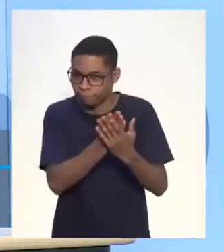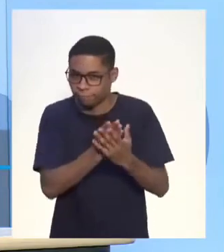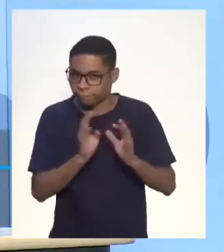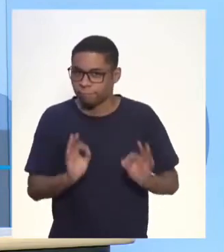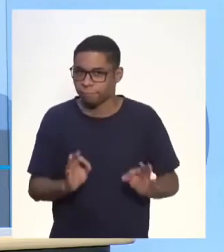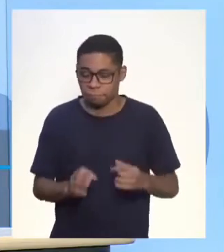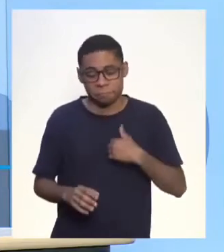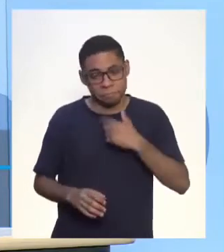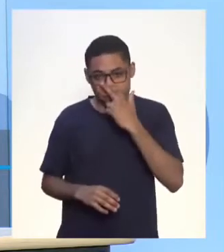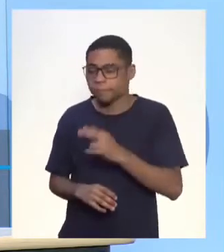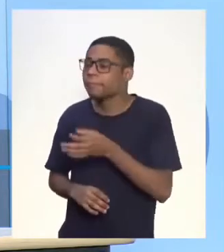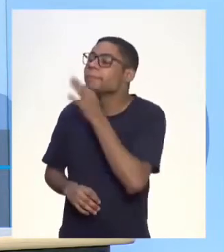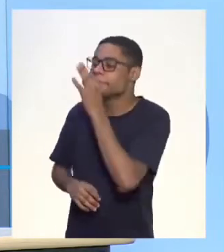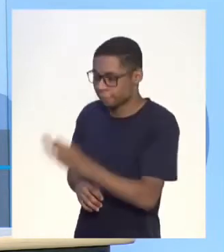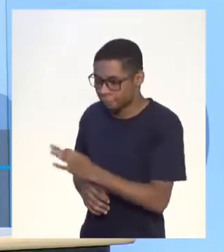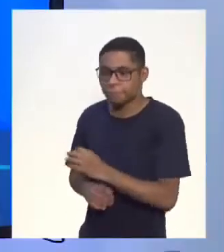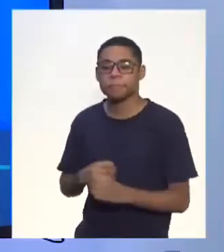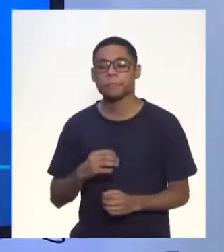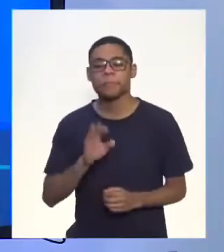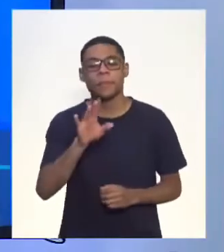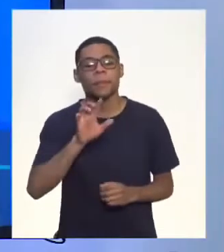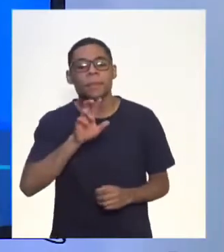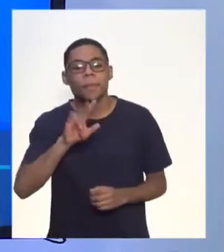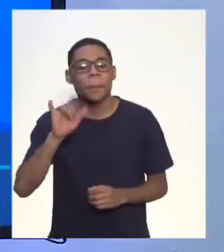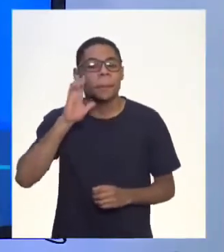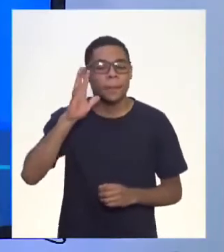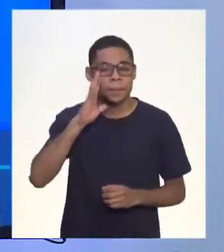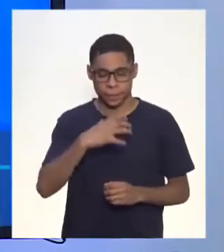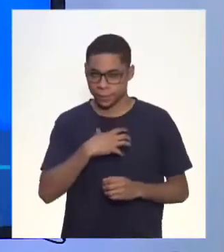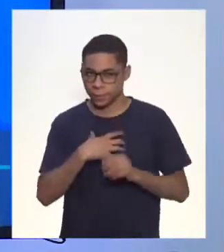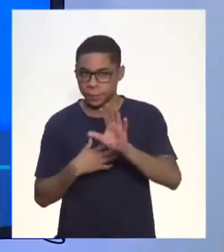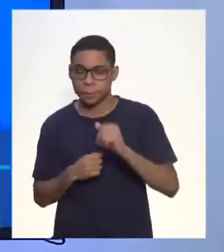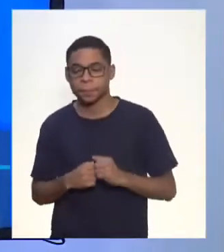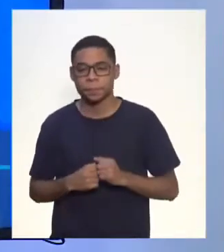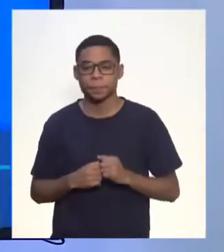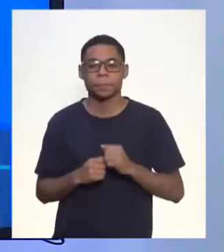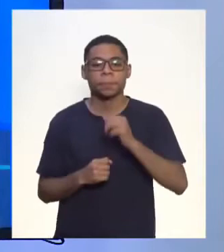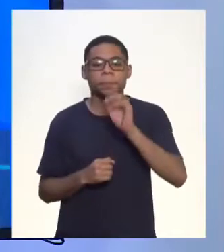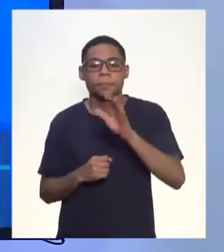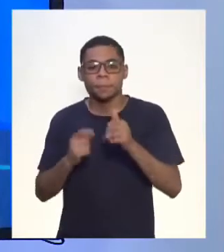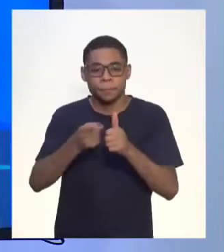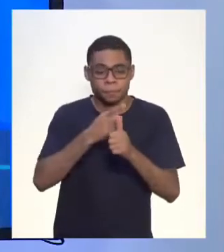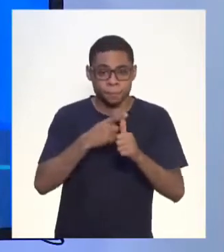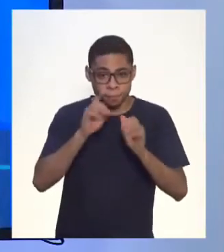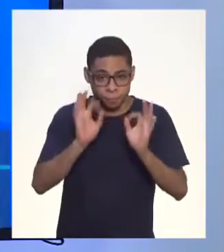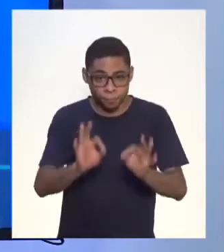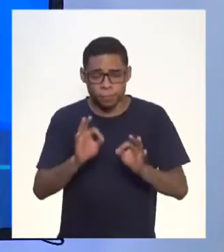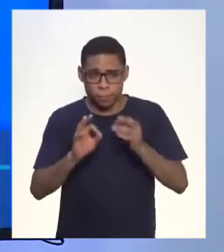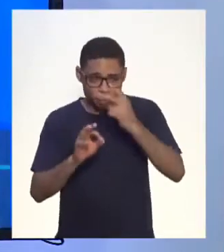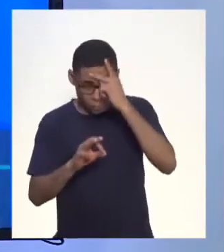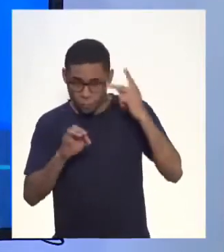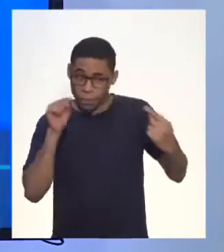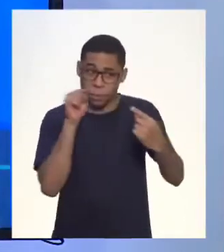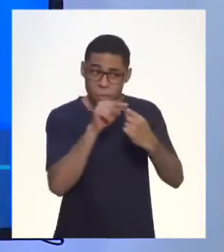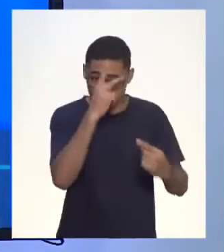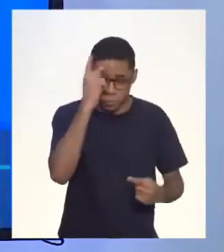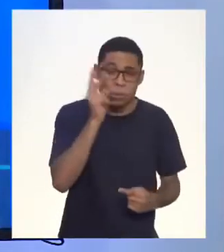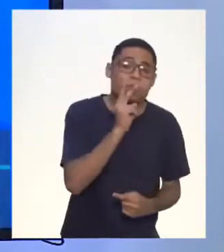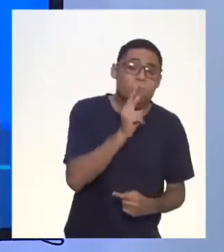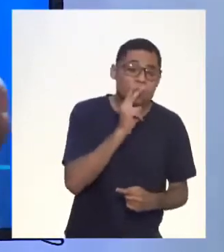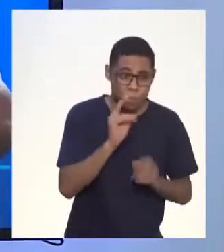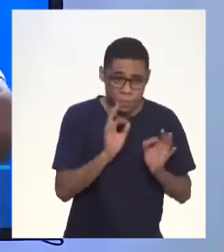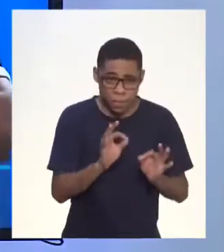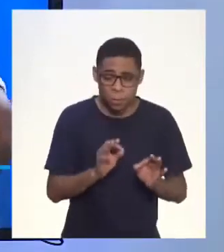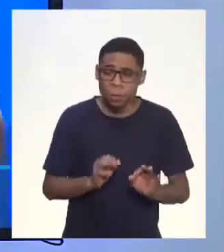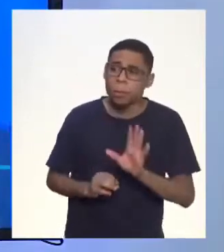né? Exato. Então, nós vamos pensar na seguinte situação. Mas a questão é somente para os fumantes e as pessoas que não fumam, mas também